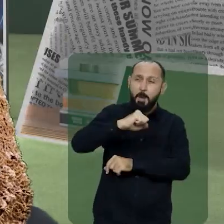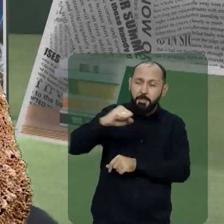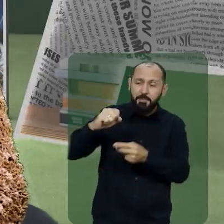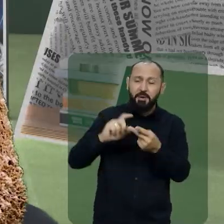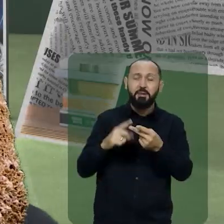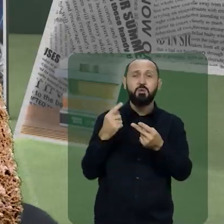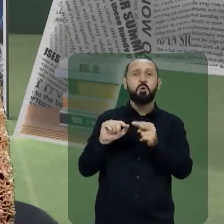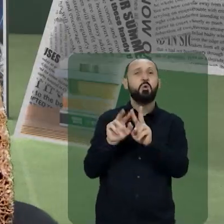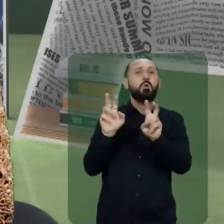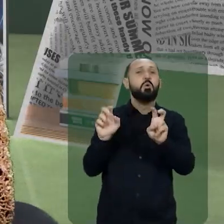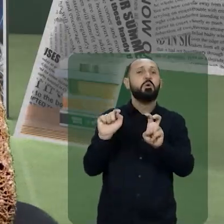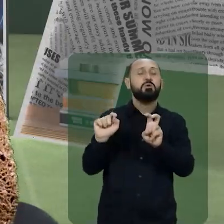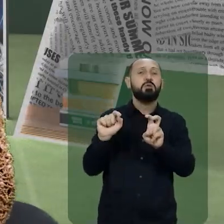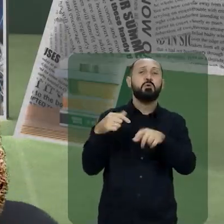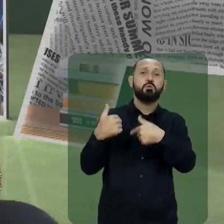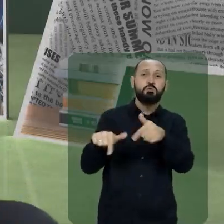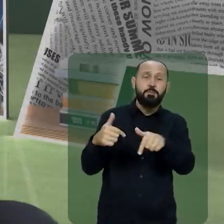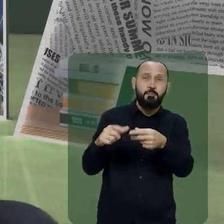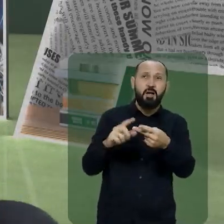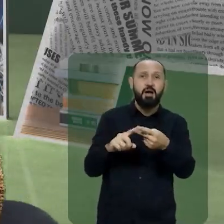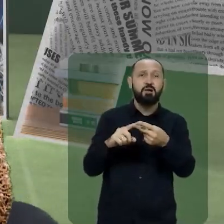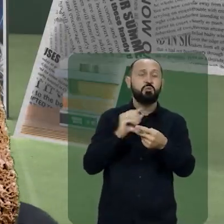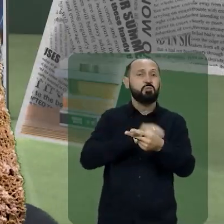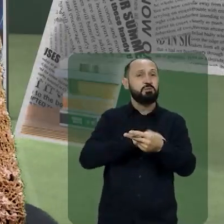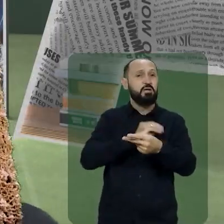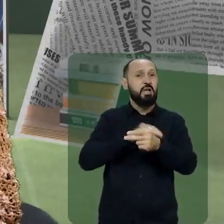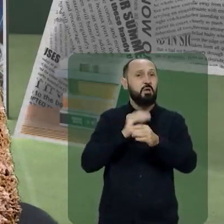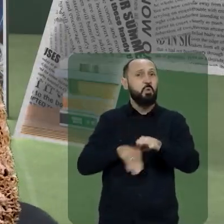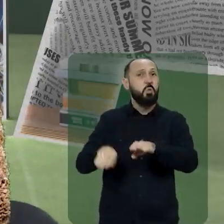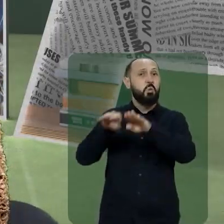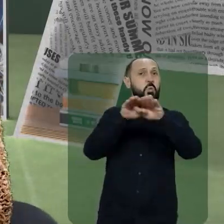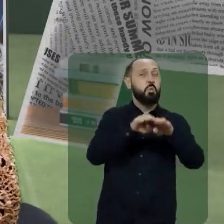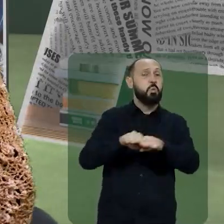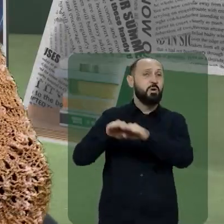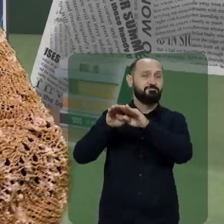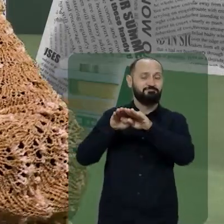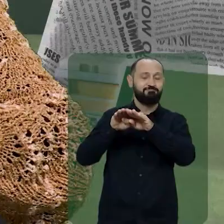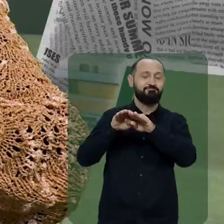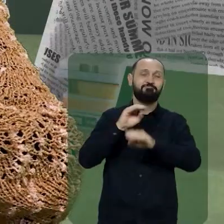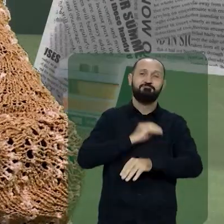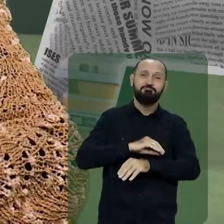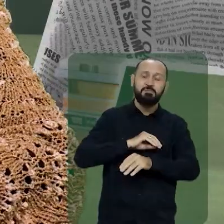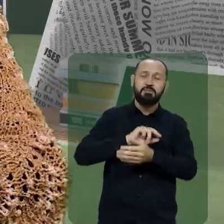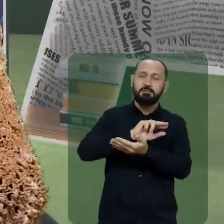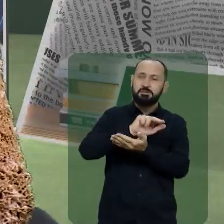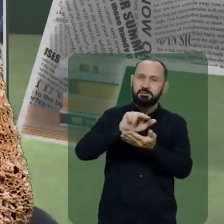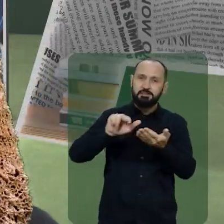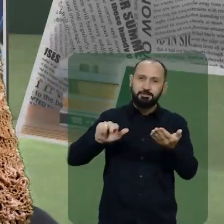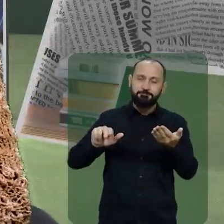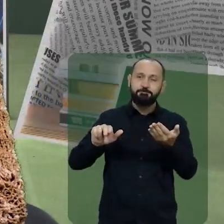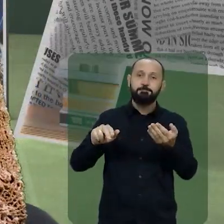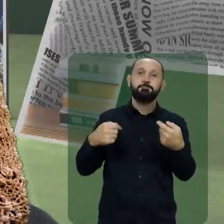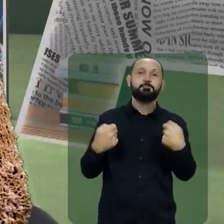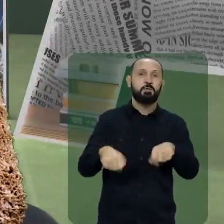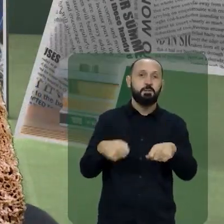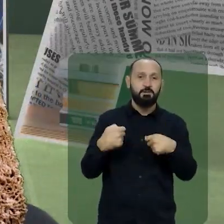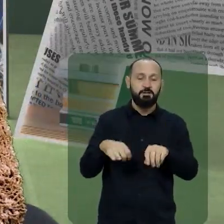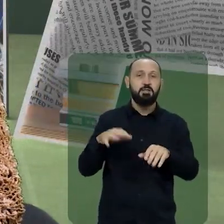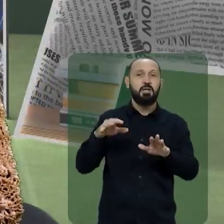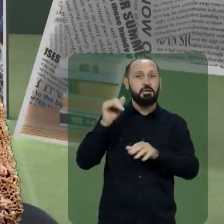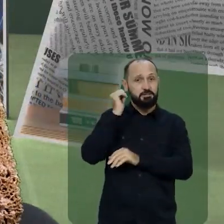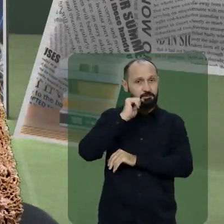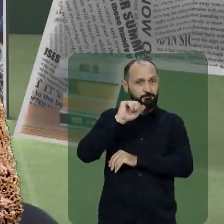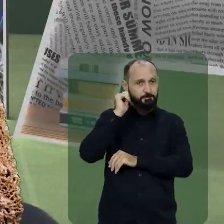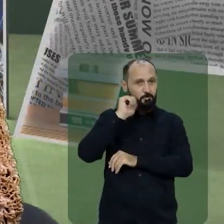a questão do emprego, do salário, da igualdade salarial e de uma série de outras necessidades que as